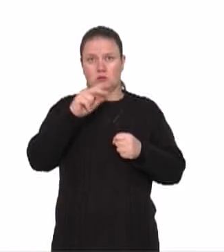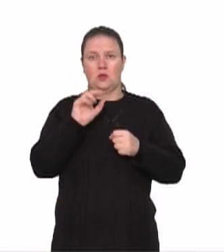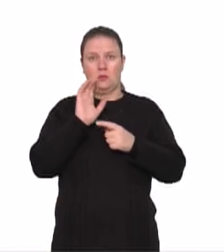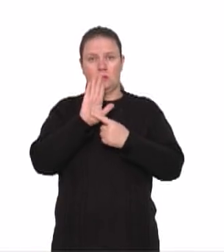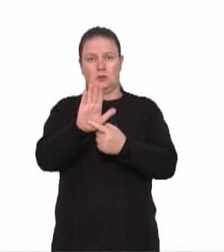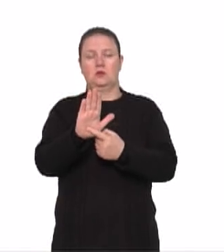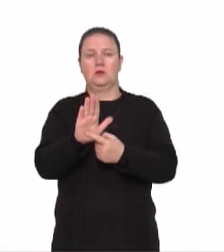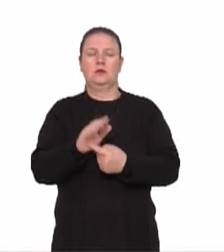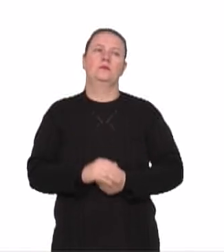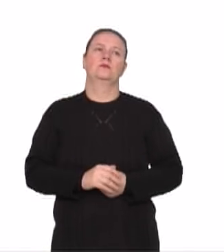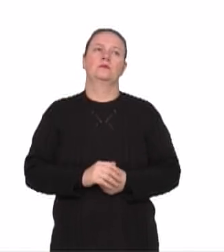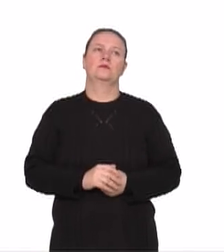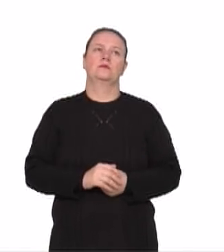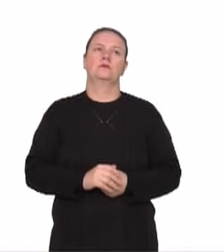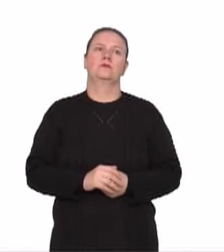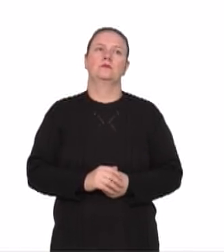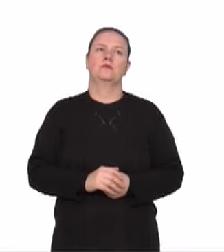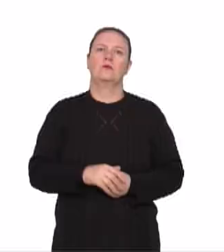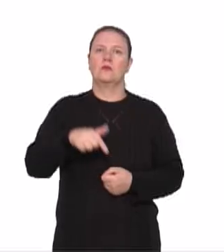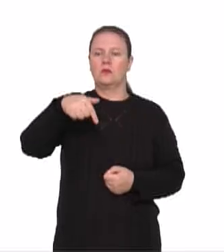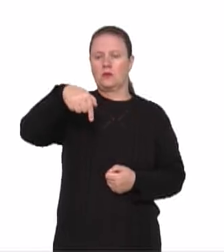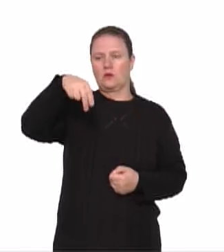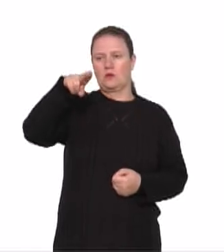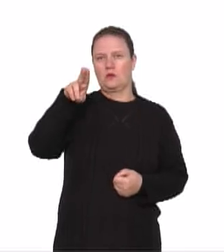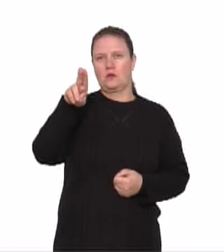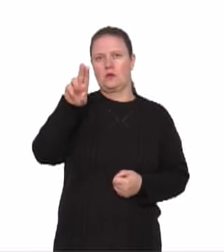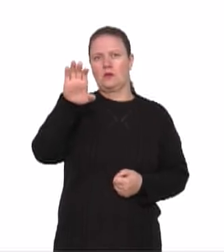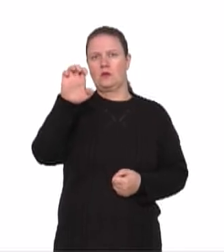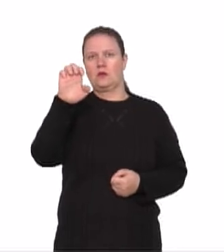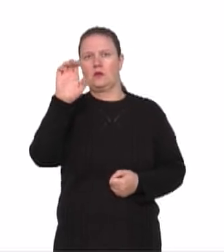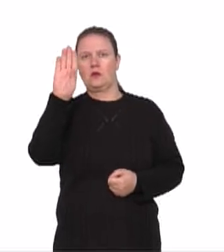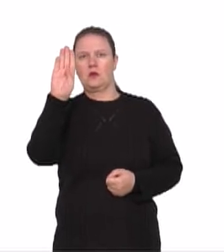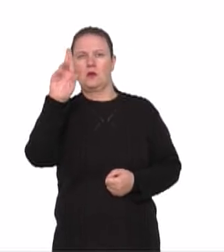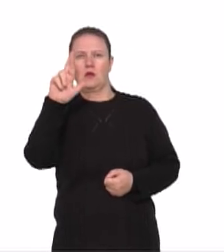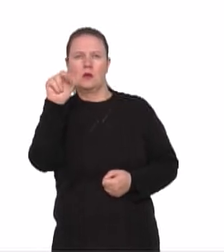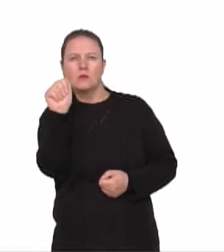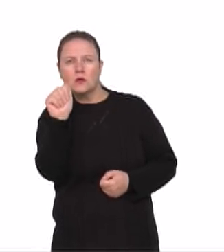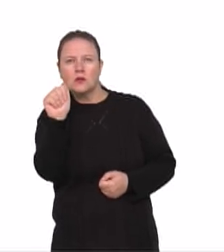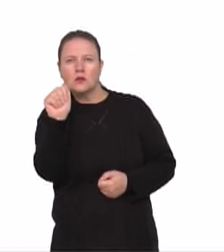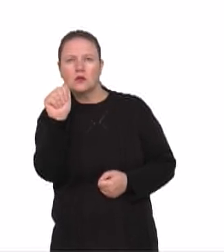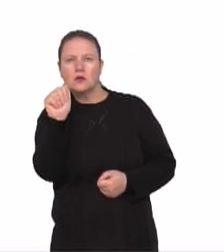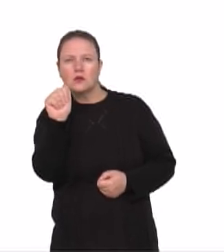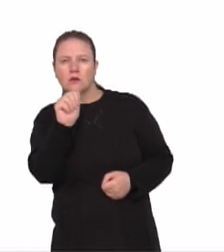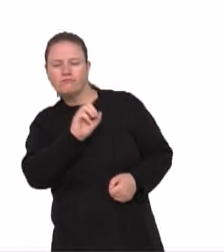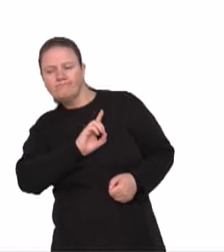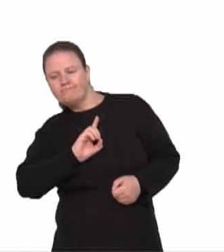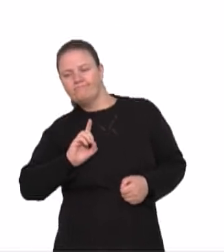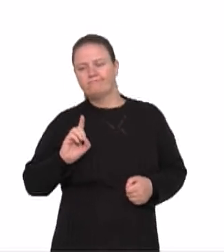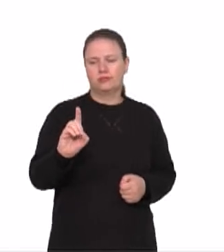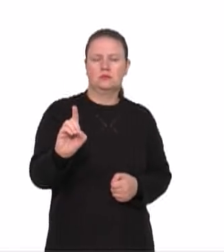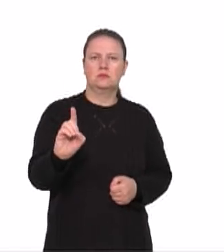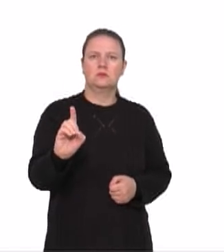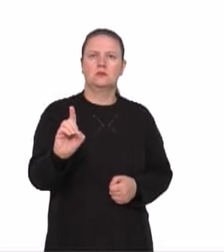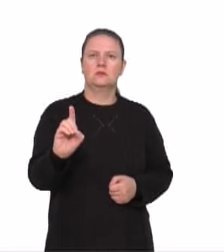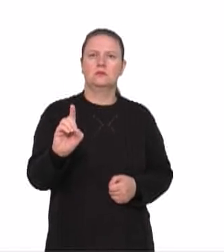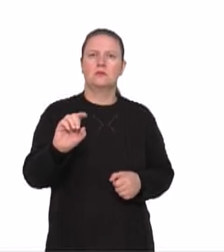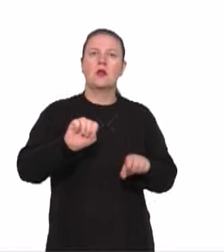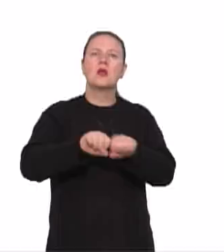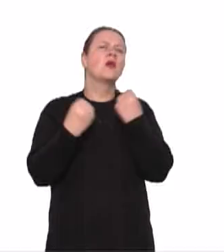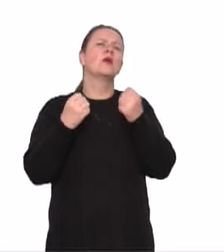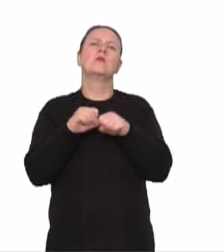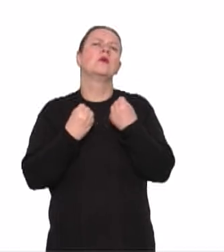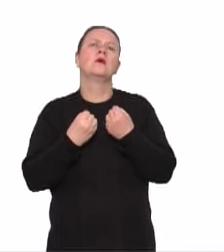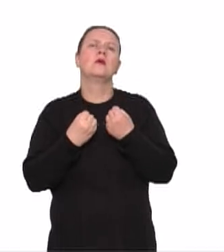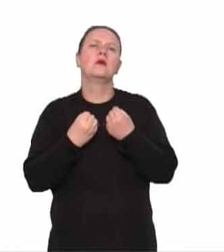no começo da frase que o Nilson César fala, ele diz lá, Keno quebra para o setor direito do campo. Então, quebra é um verbo,